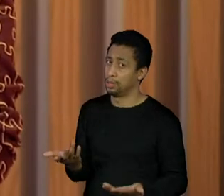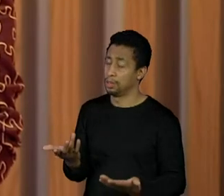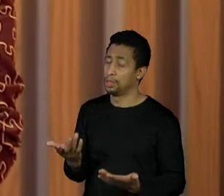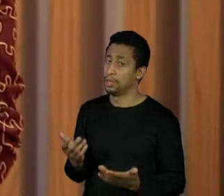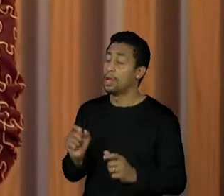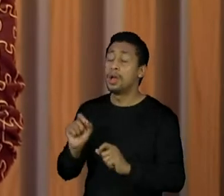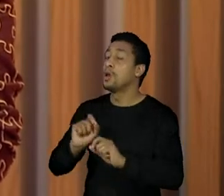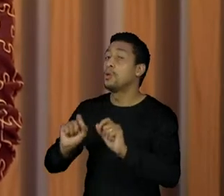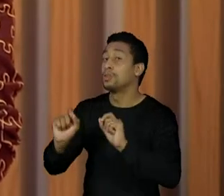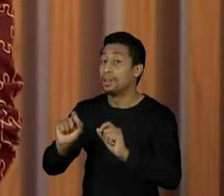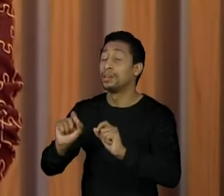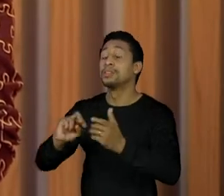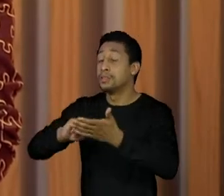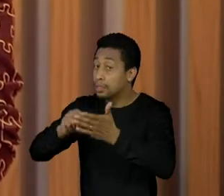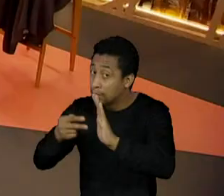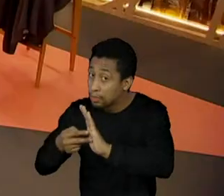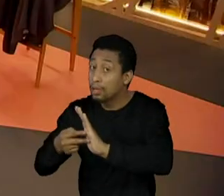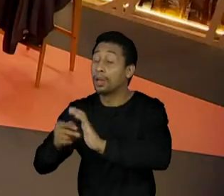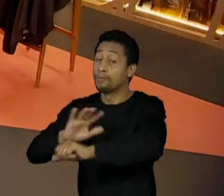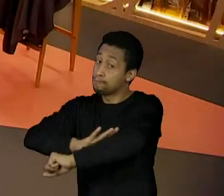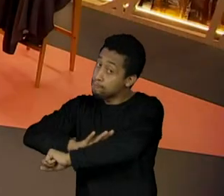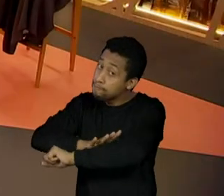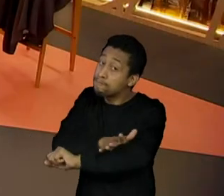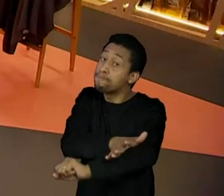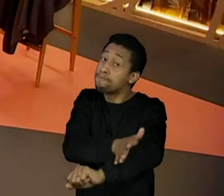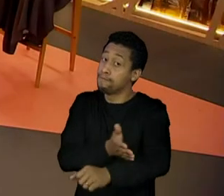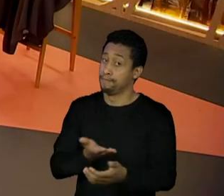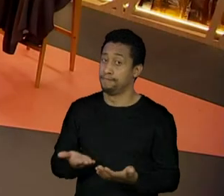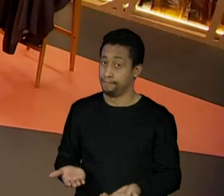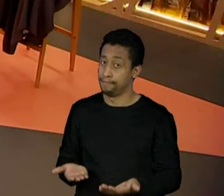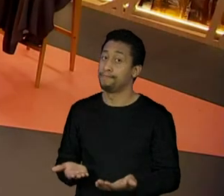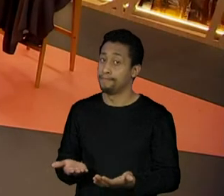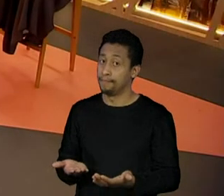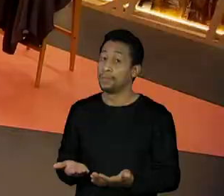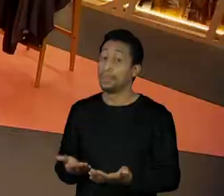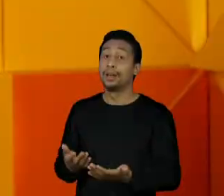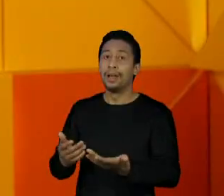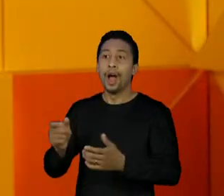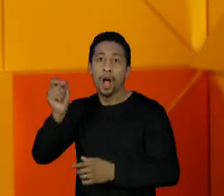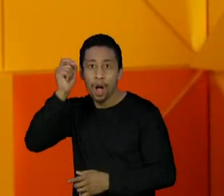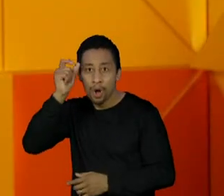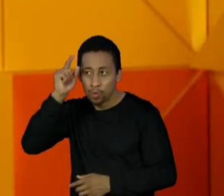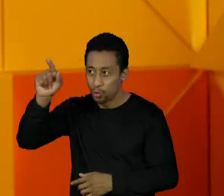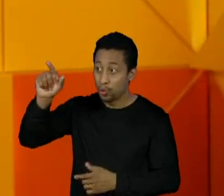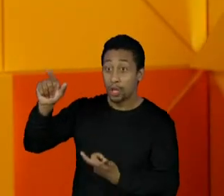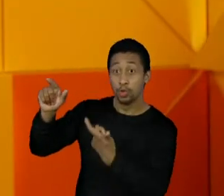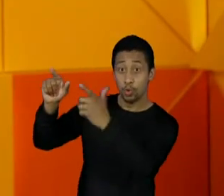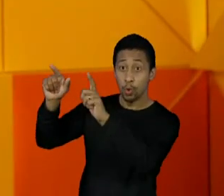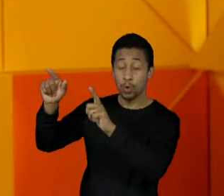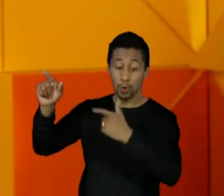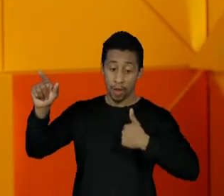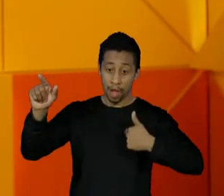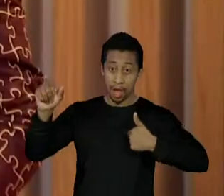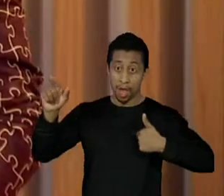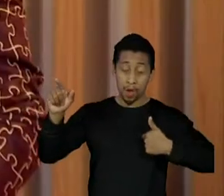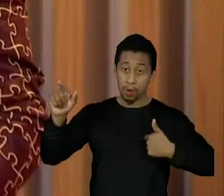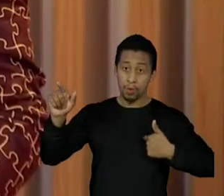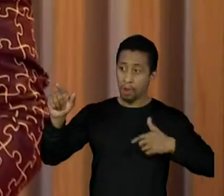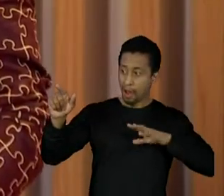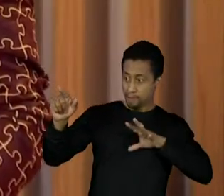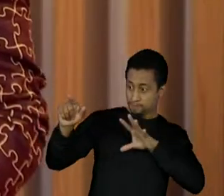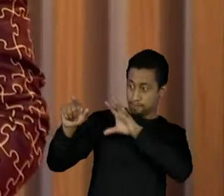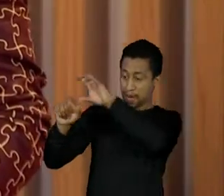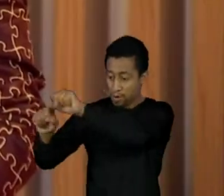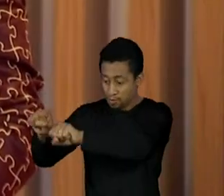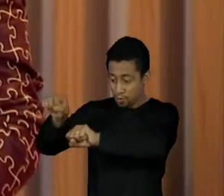isso. Racismo. Isso é mais do que apropriação cultural, isso é crime. E você não vê